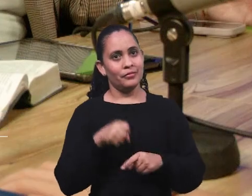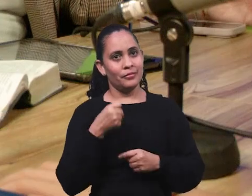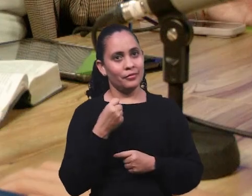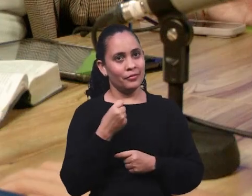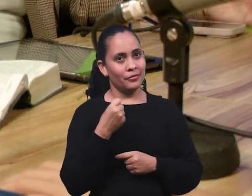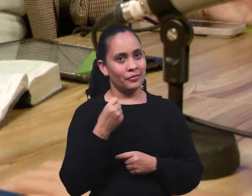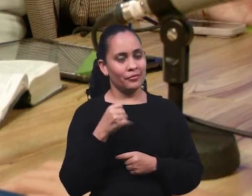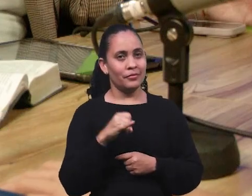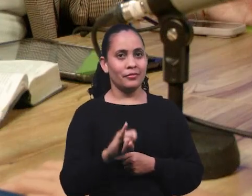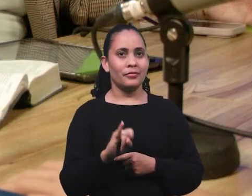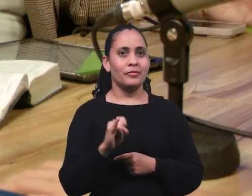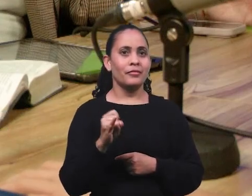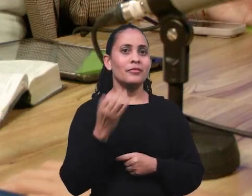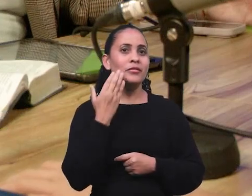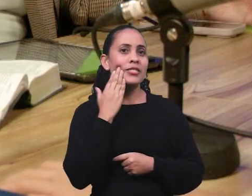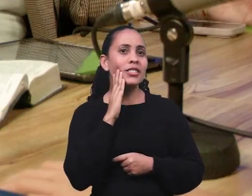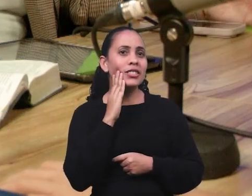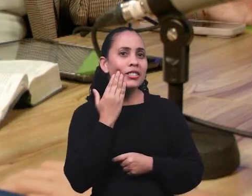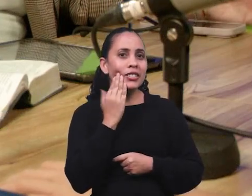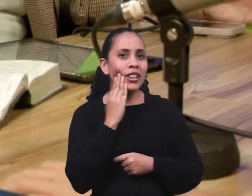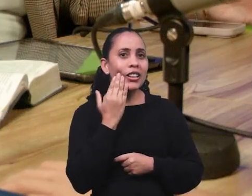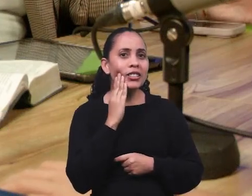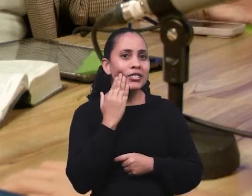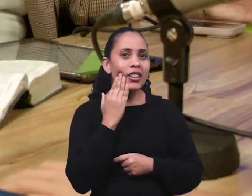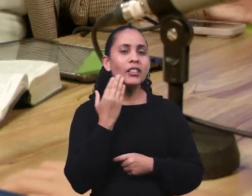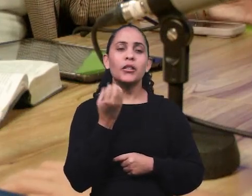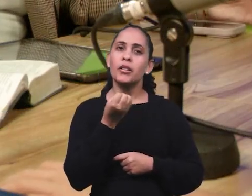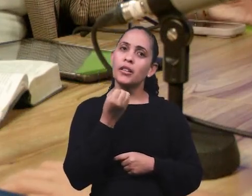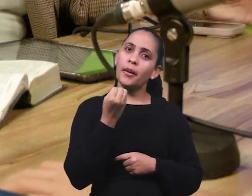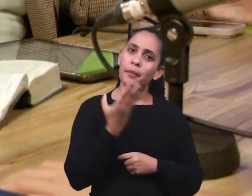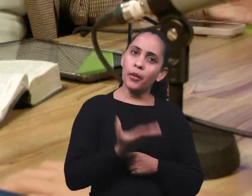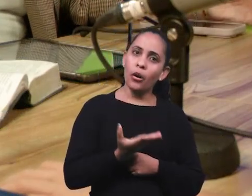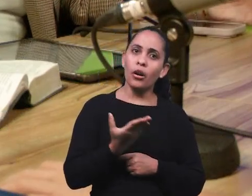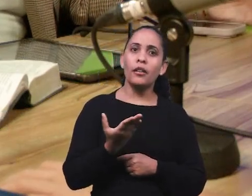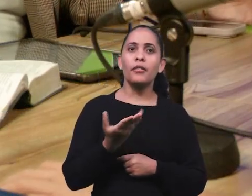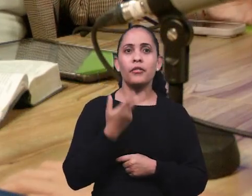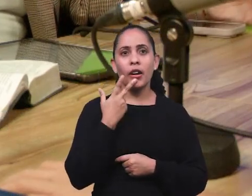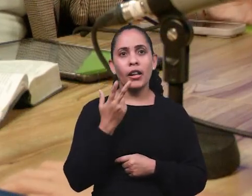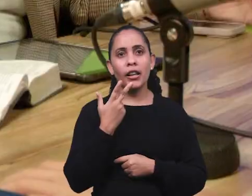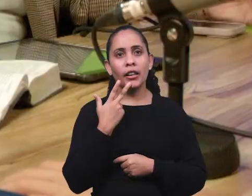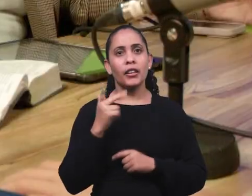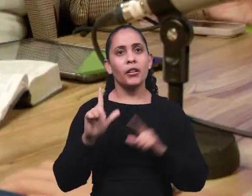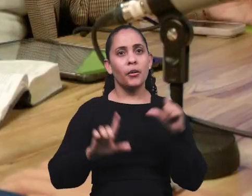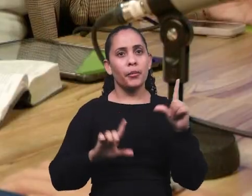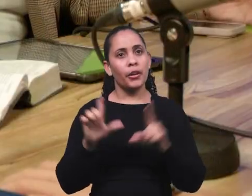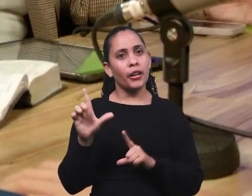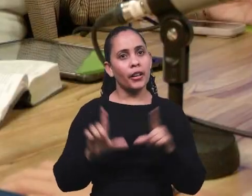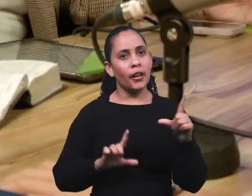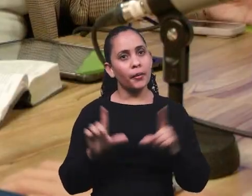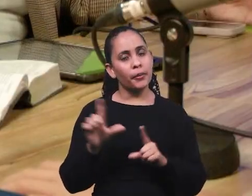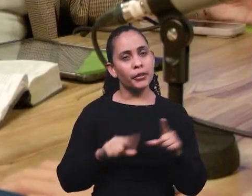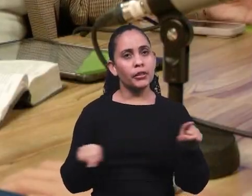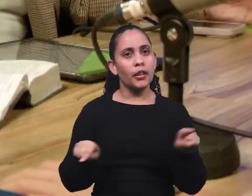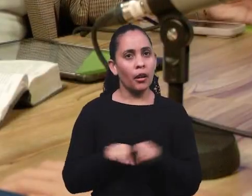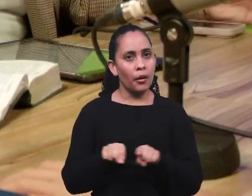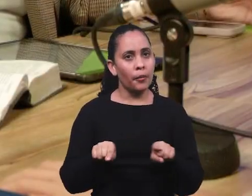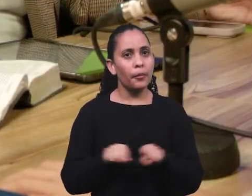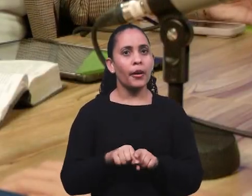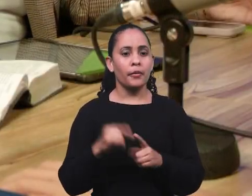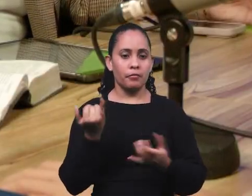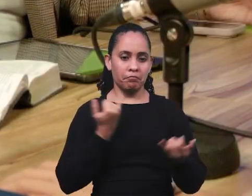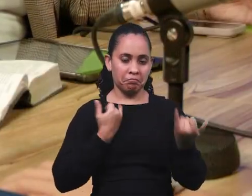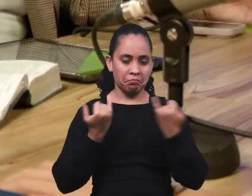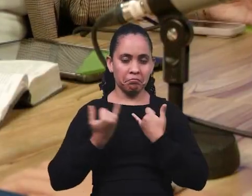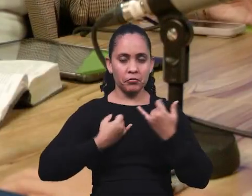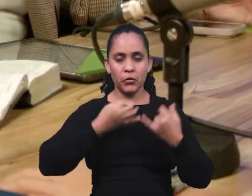postagem e assim, aquilo que vocês entendem que de repente é relevante para que a gente trate aqui no programa também, né, Vanessa? Que